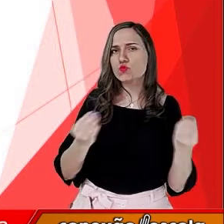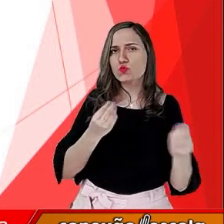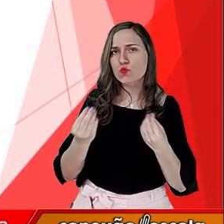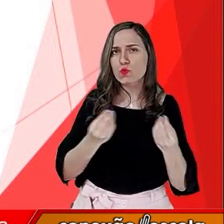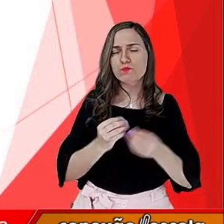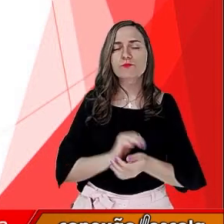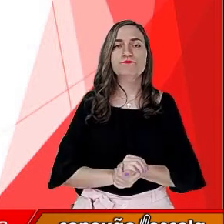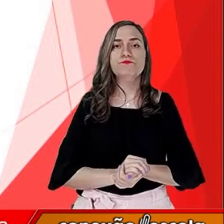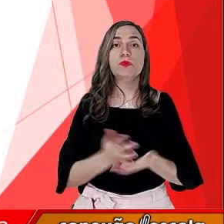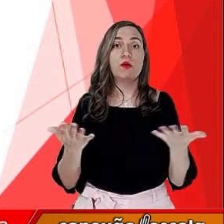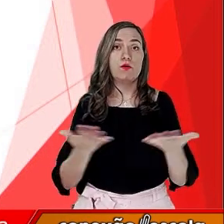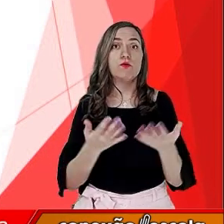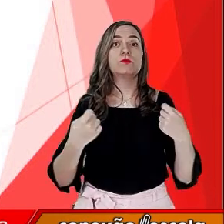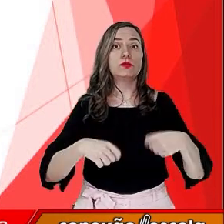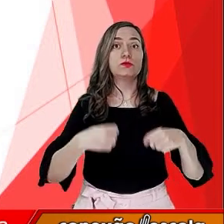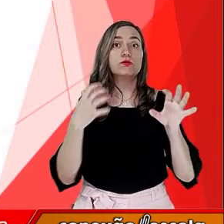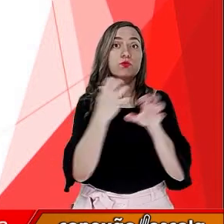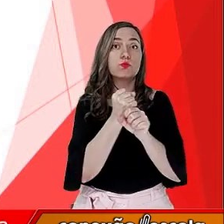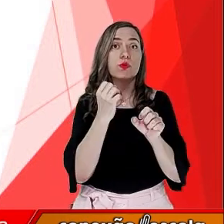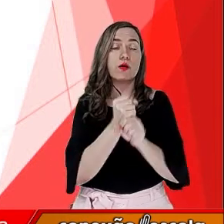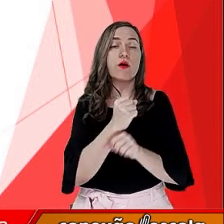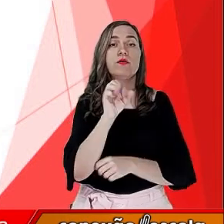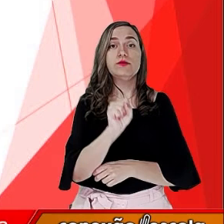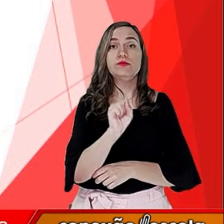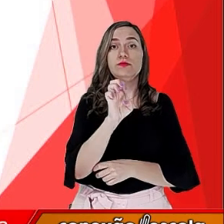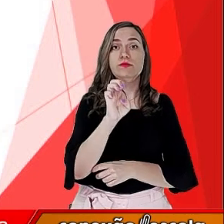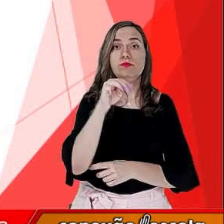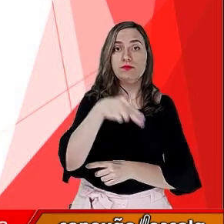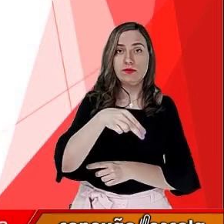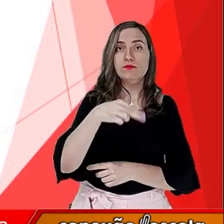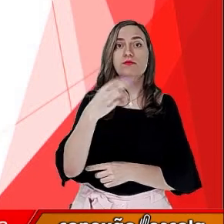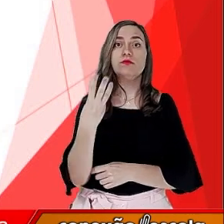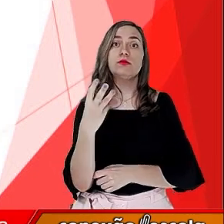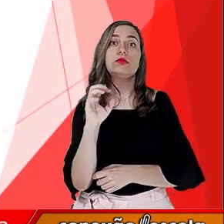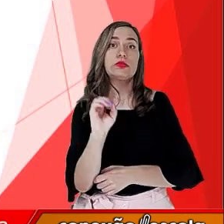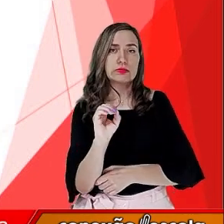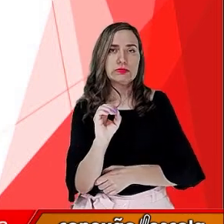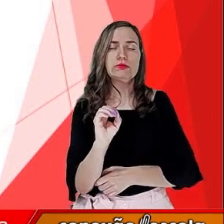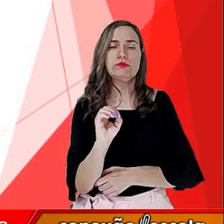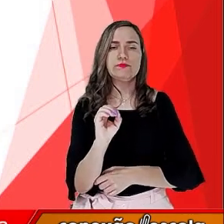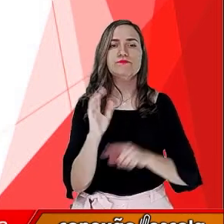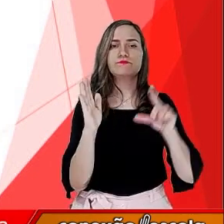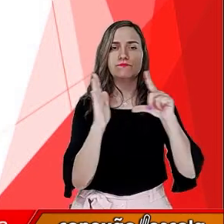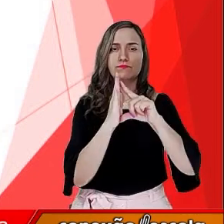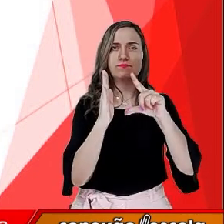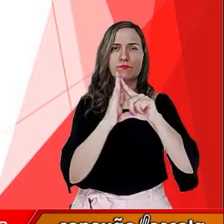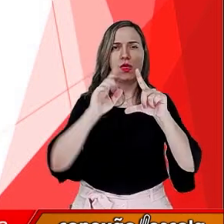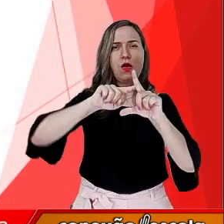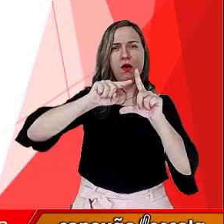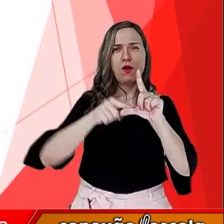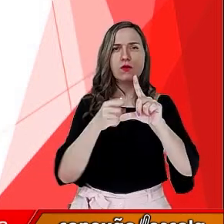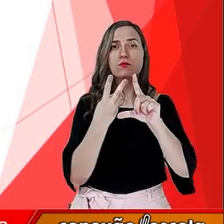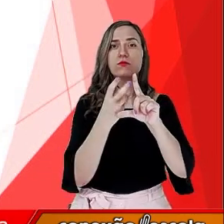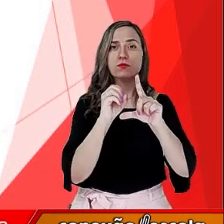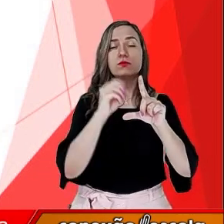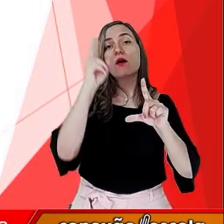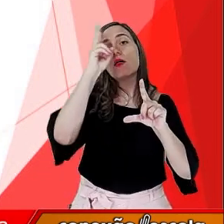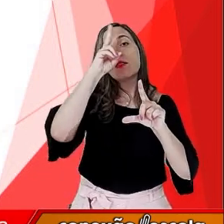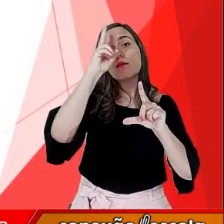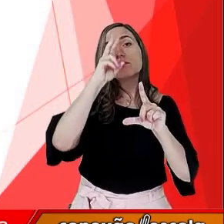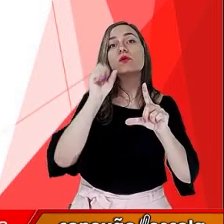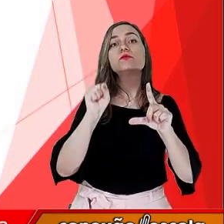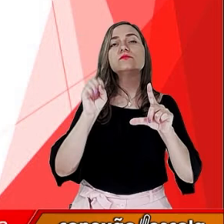Então, primeiramente, nós vamos calcular qual que é o seno de 30. Seno de 30 graus. Lembre que o seno é o